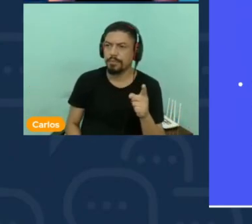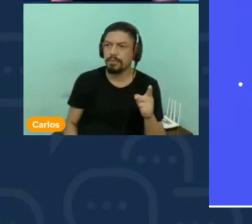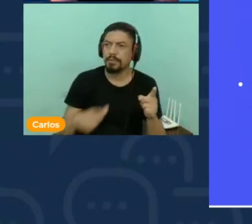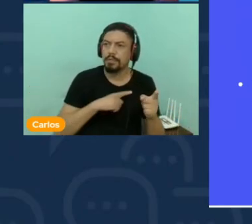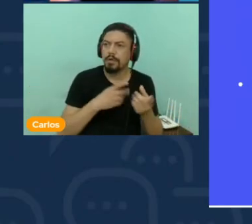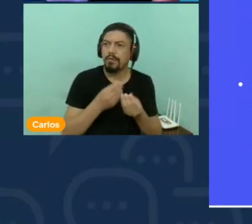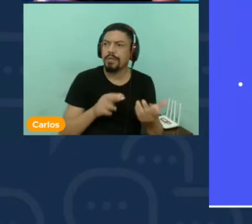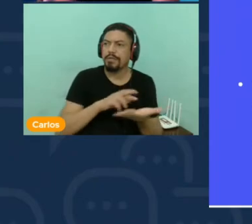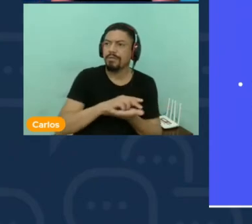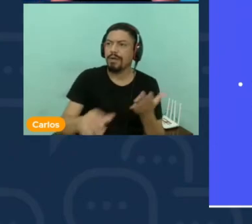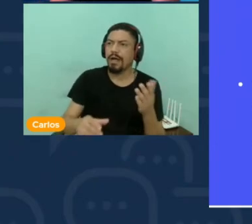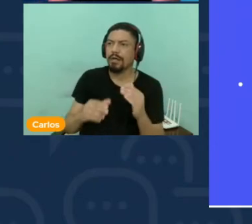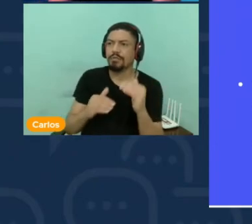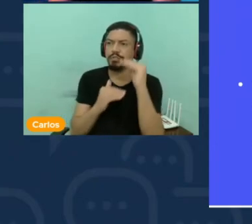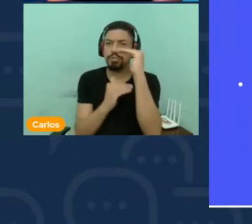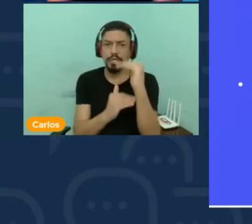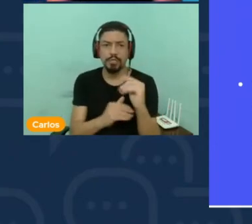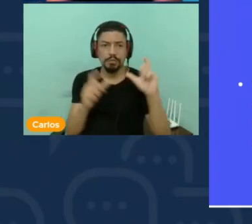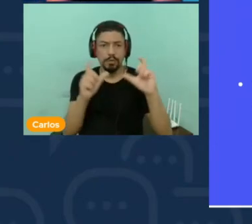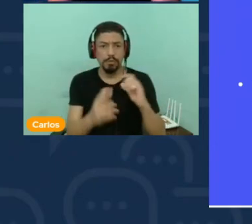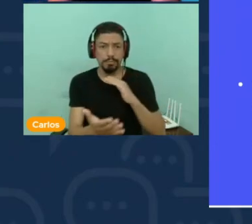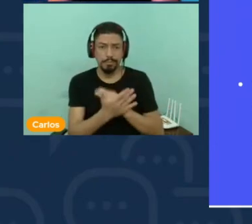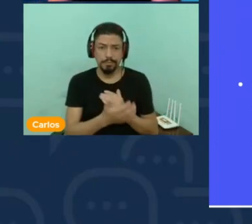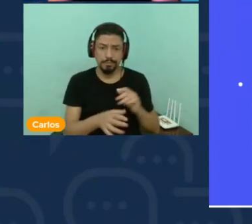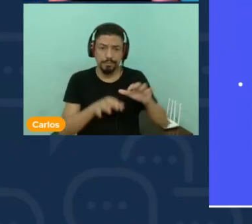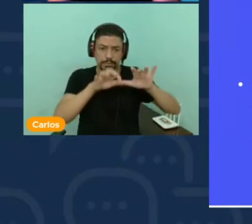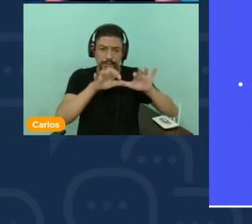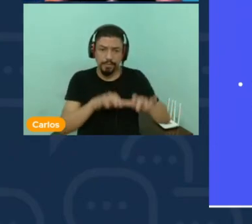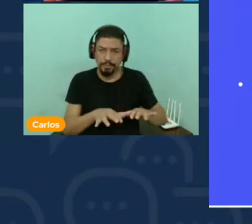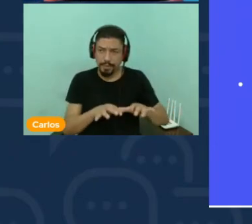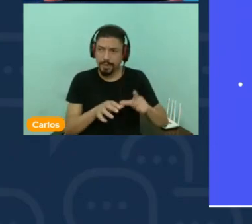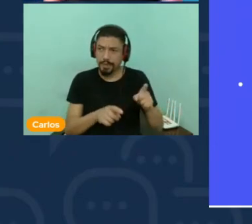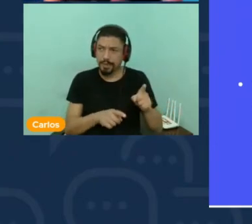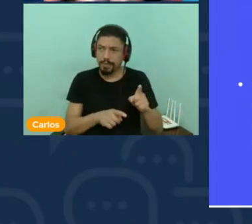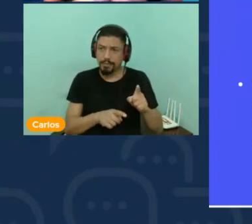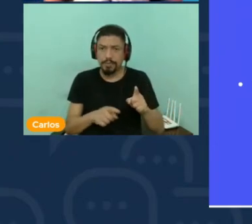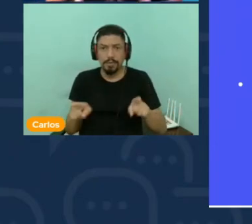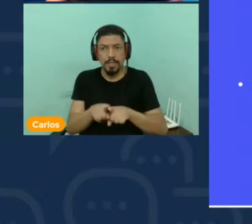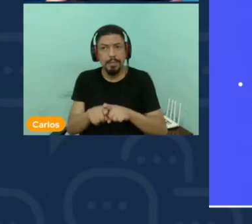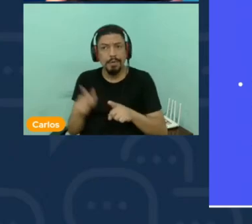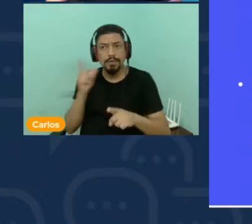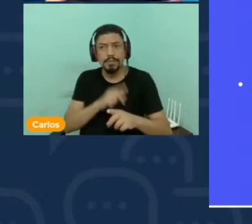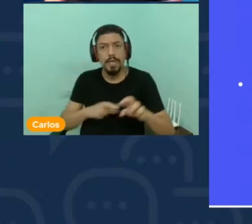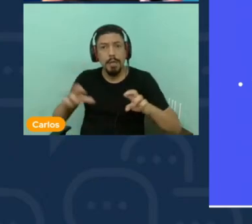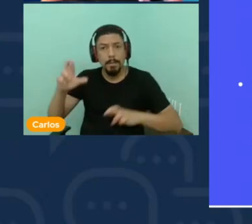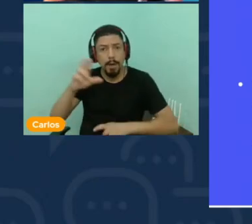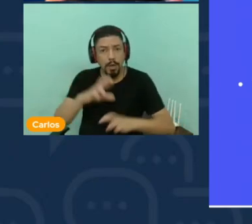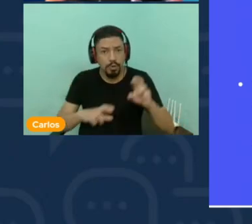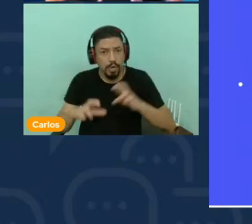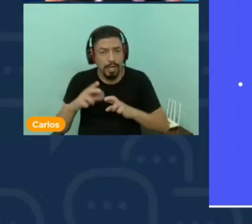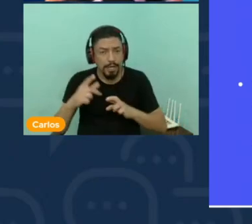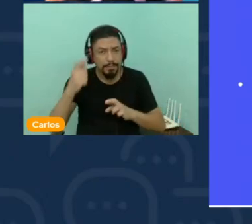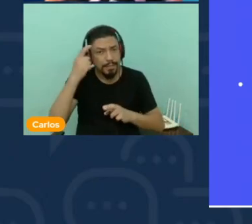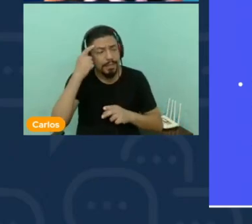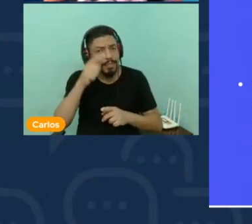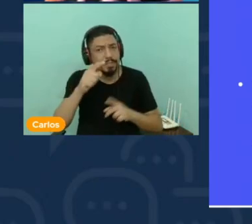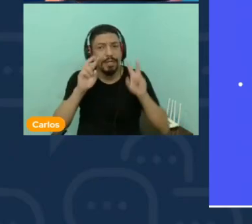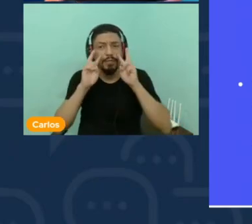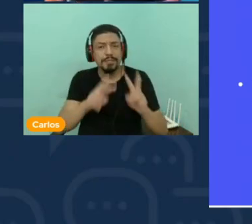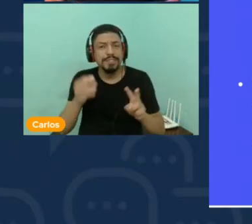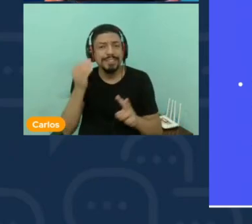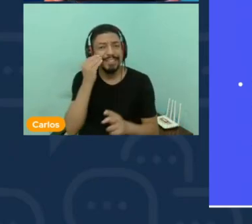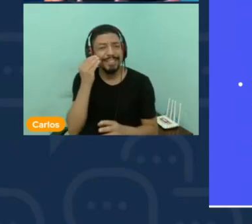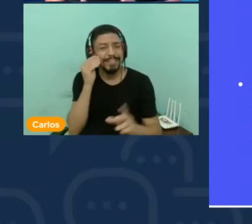ali para me ajudar no meu desenvolvimento. E ele também pode monitorar do ponto de vista de